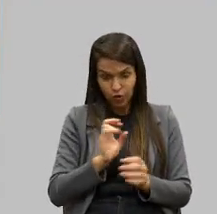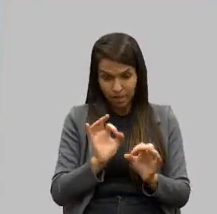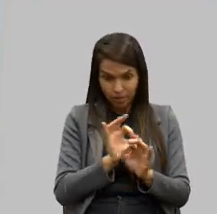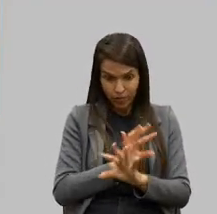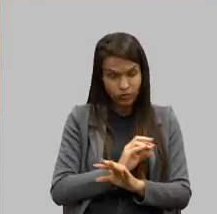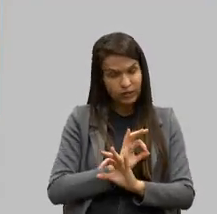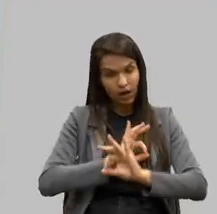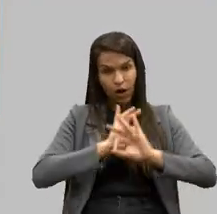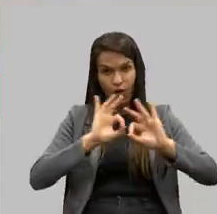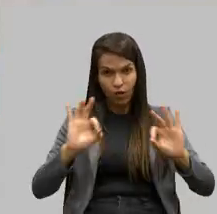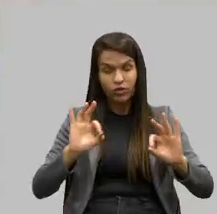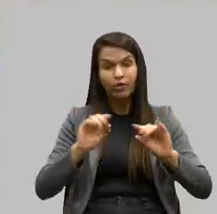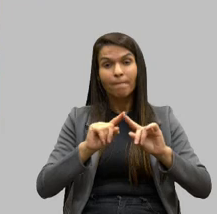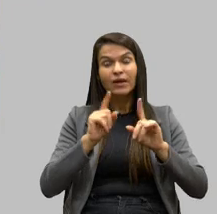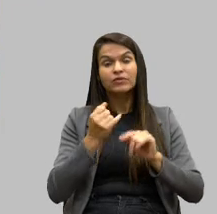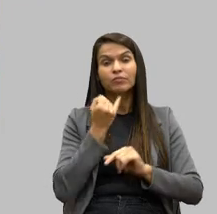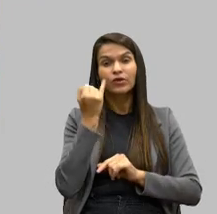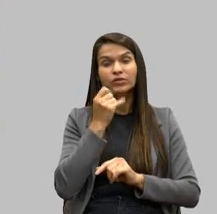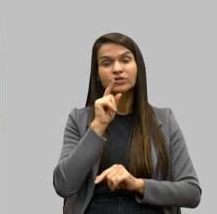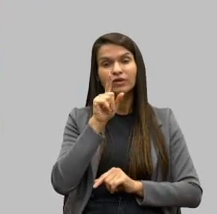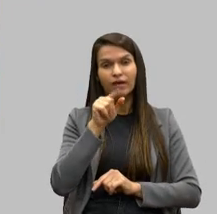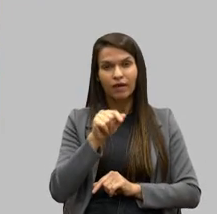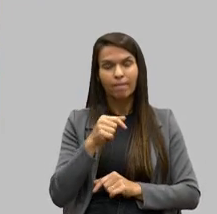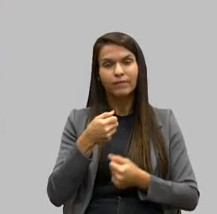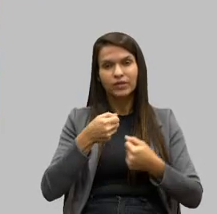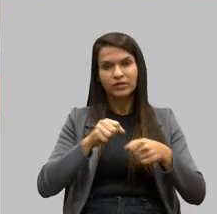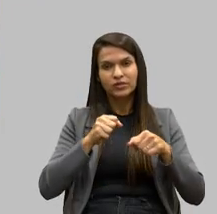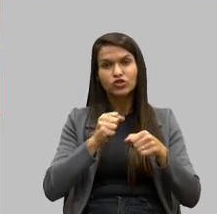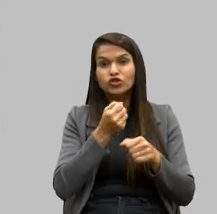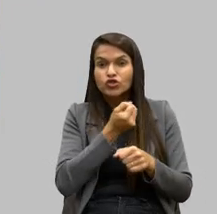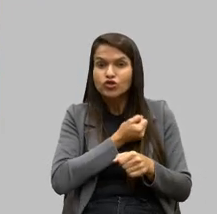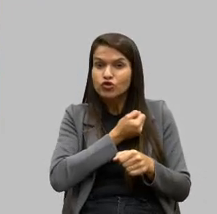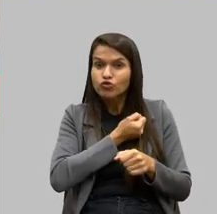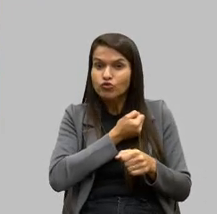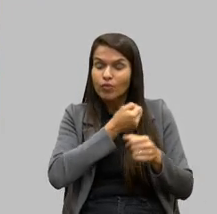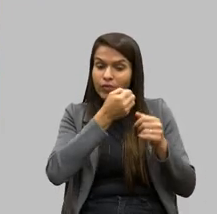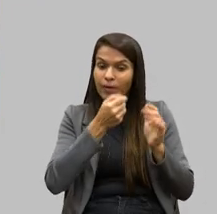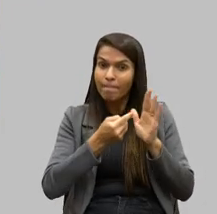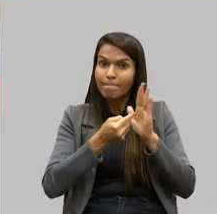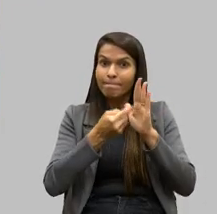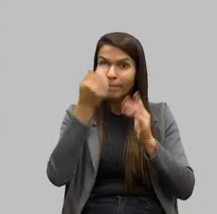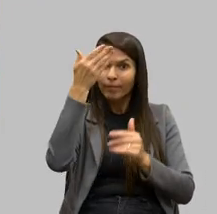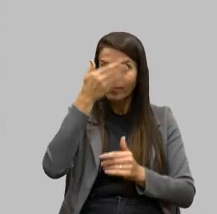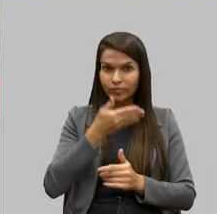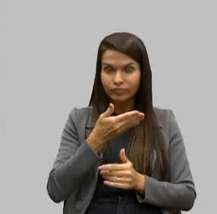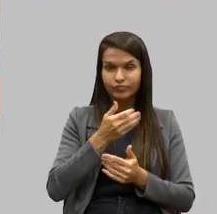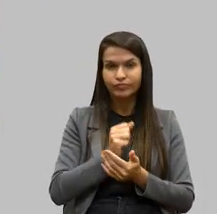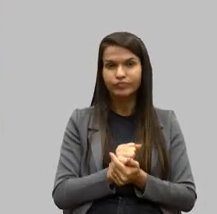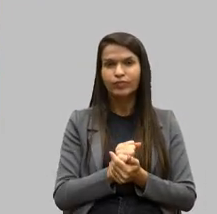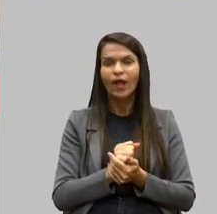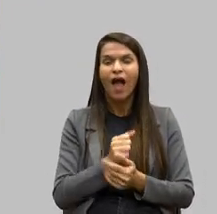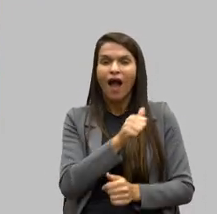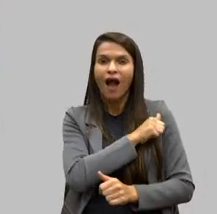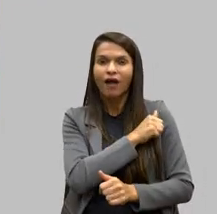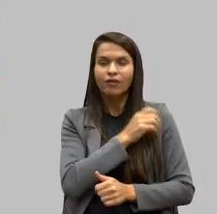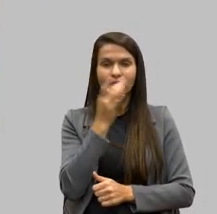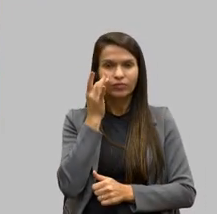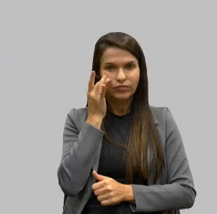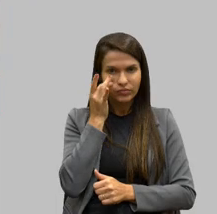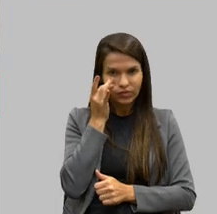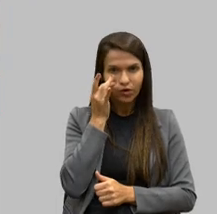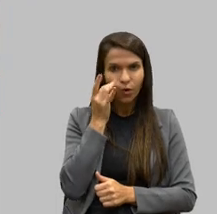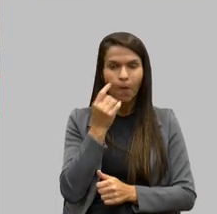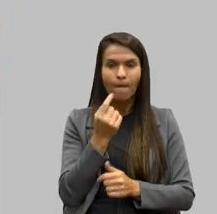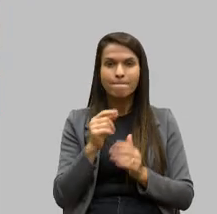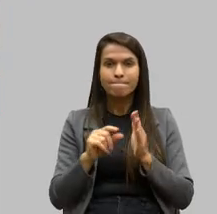seria ótimo. Mas o importante é, a gente precisa de números sobre isso. Por exemplo, aulões presenciais. O primeiro aulão está